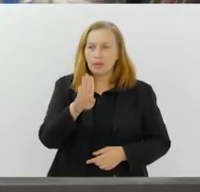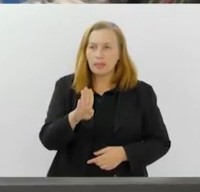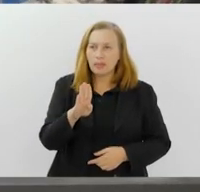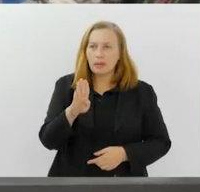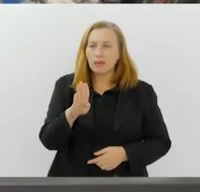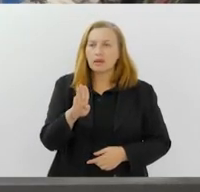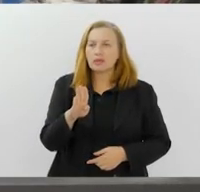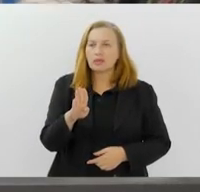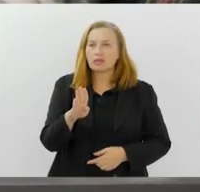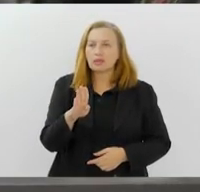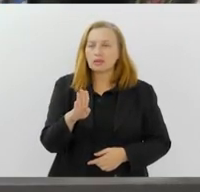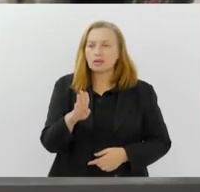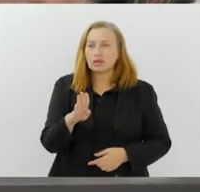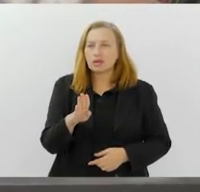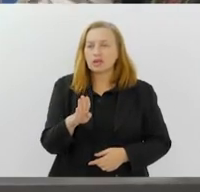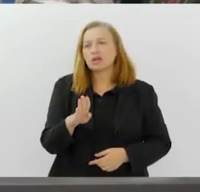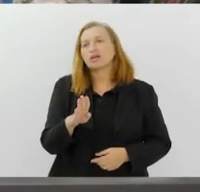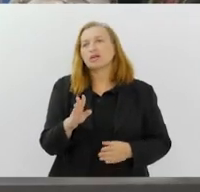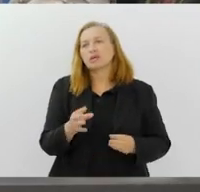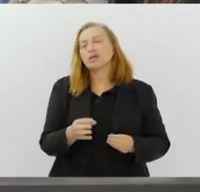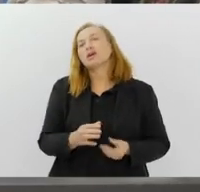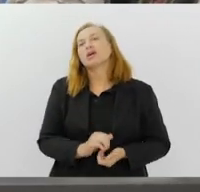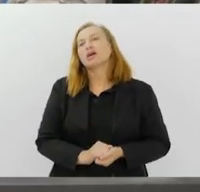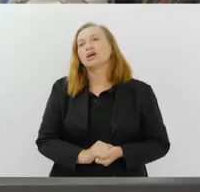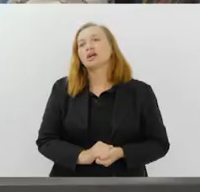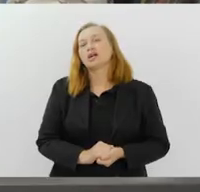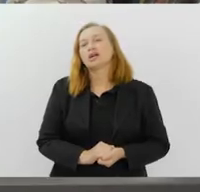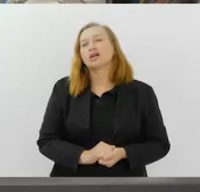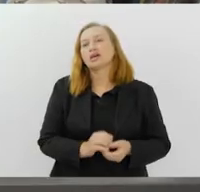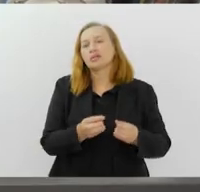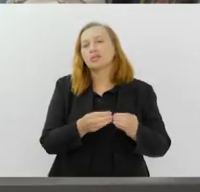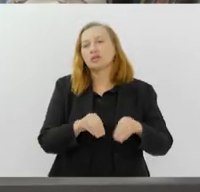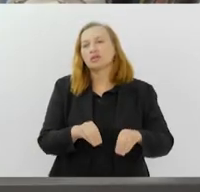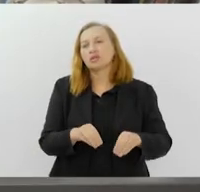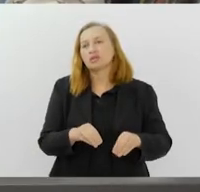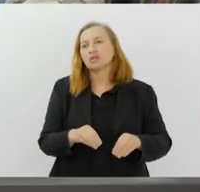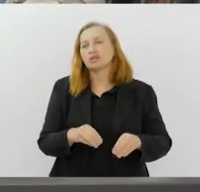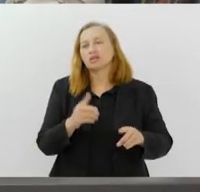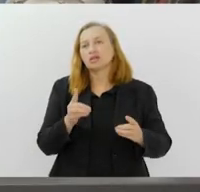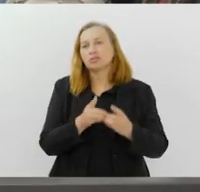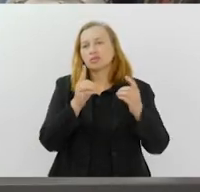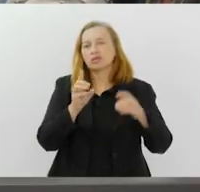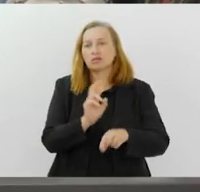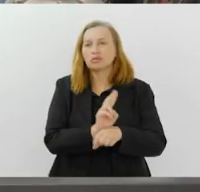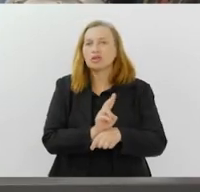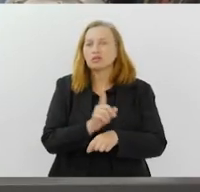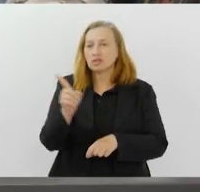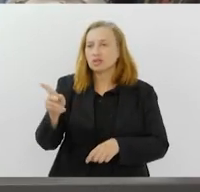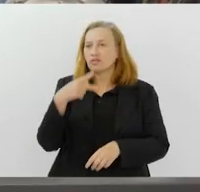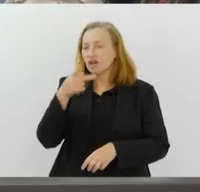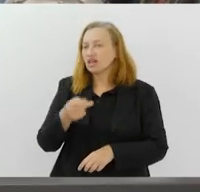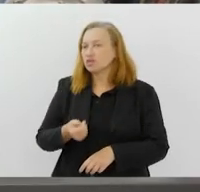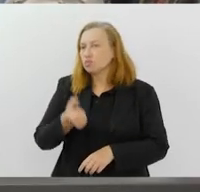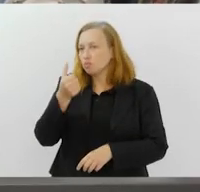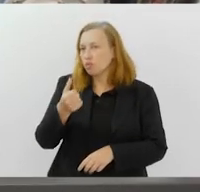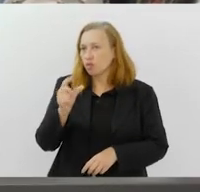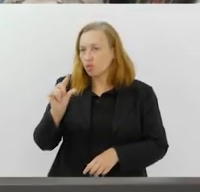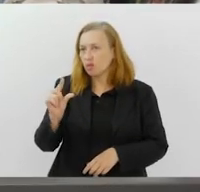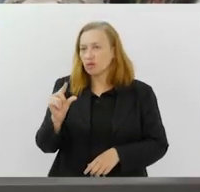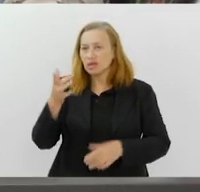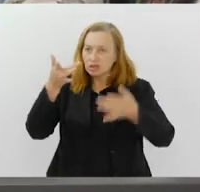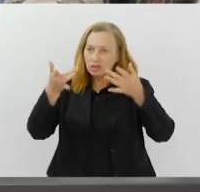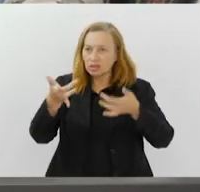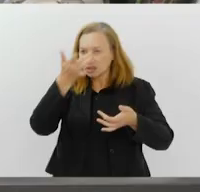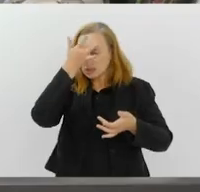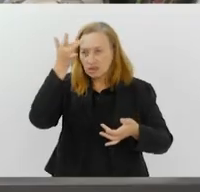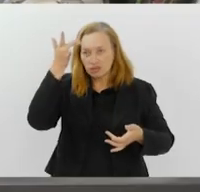abordagem policial e aí eu queria que você comentasse um pouco sobre esse efeito subjetivo que é o da saúde mental que